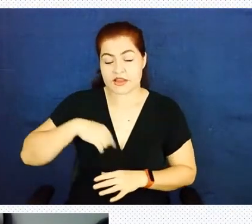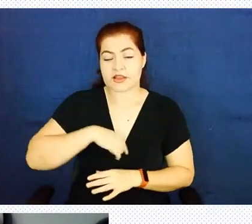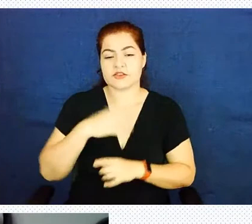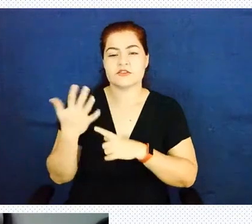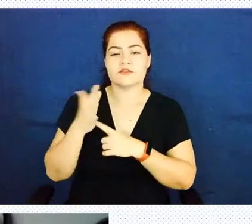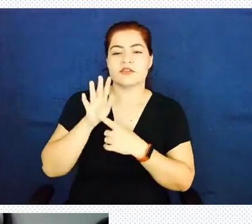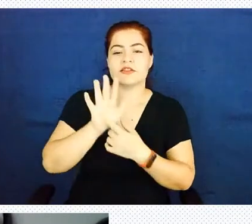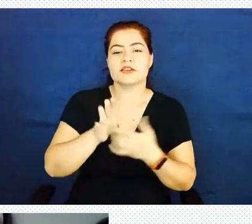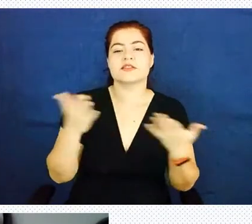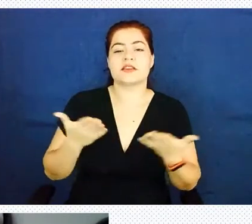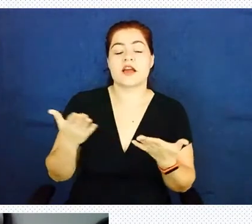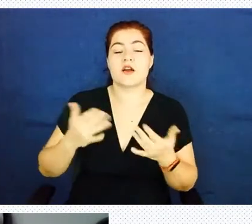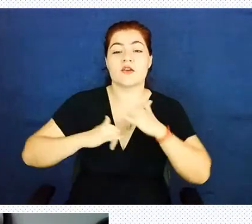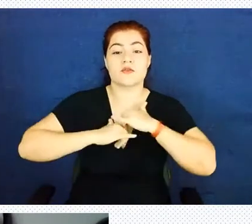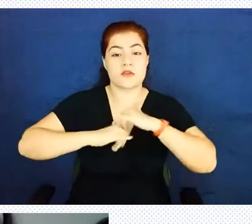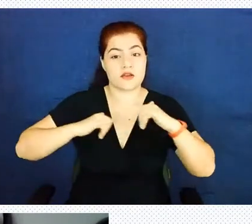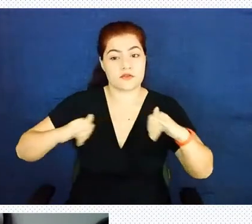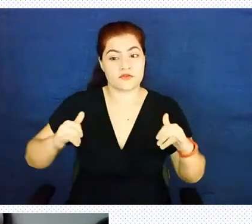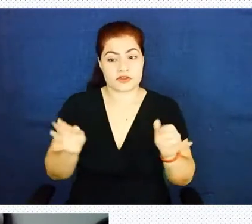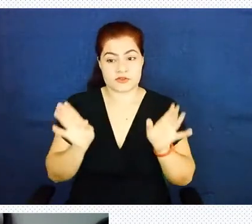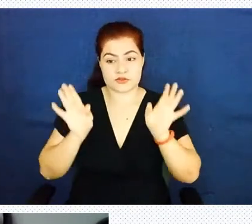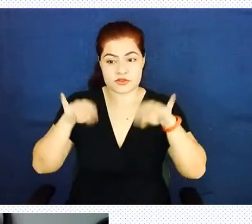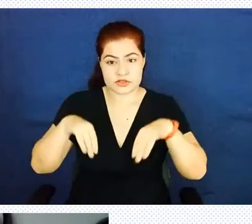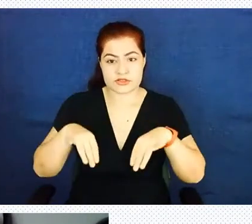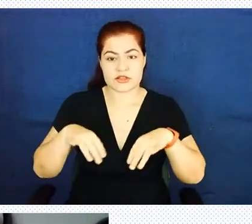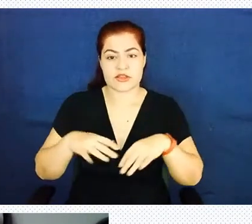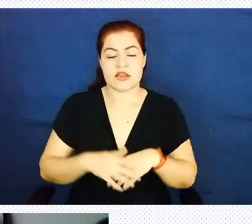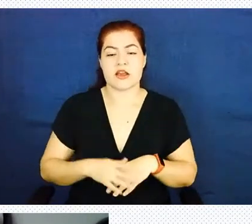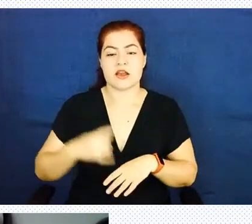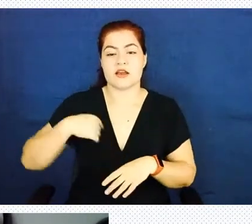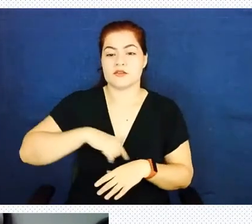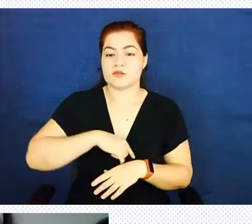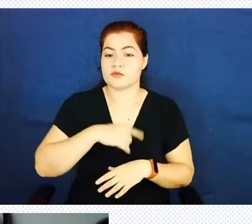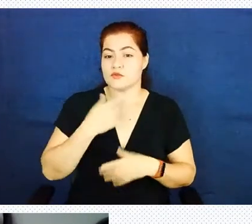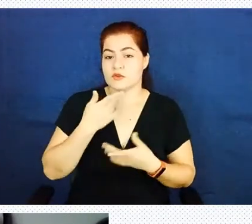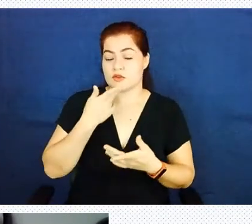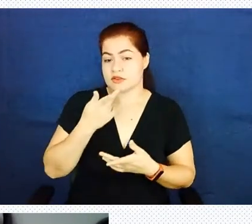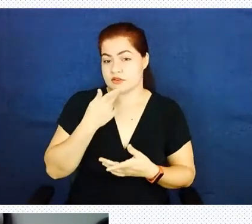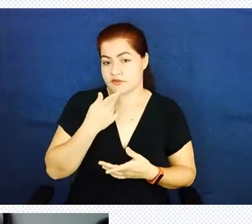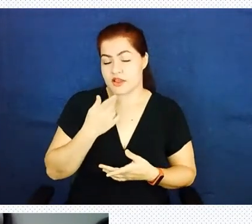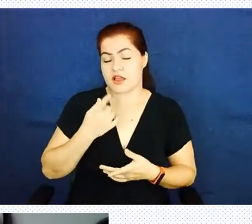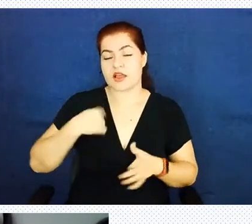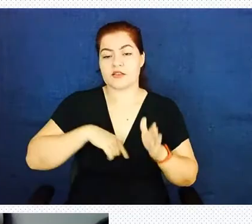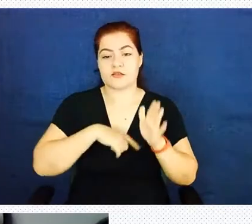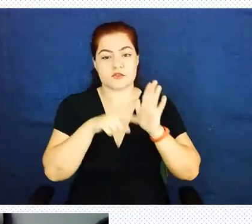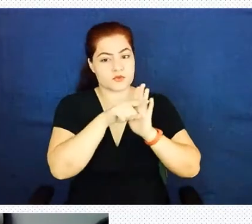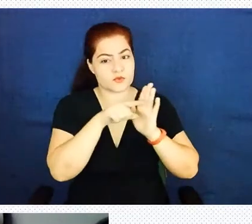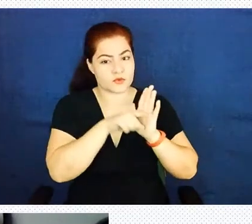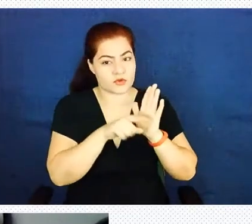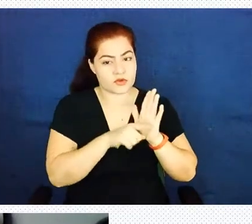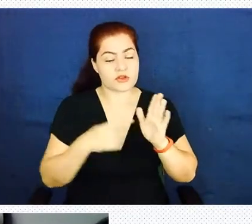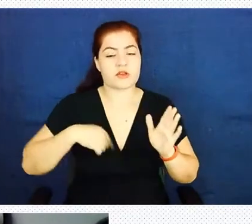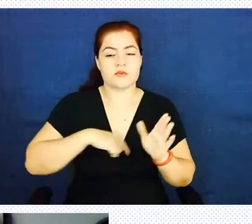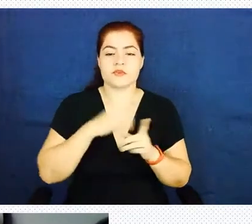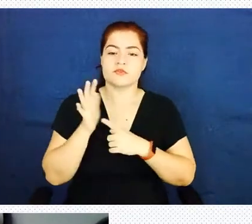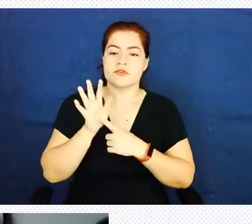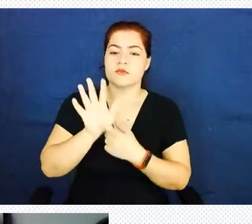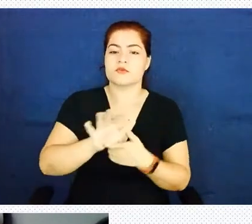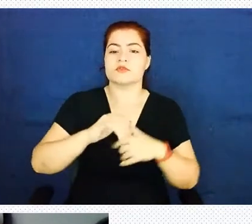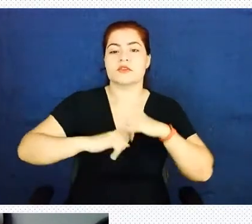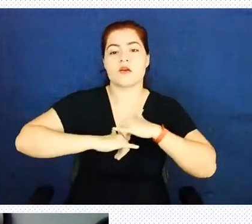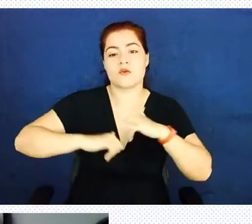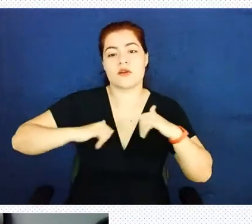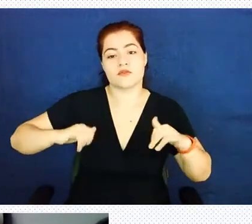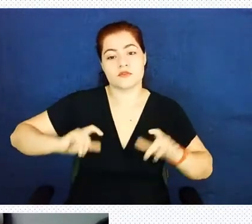traz um aviso, encerrando aqui a nossa fala, o nosso programa, a gente traz o aviso de